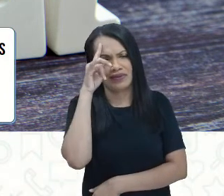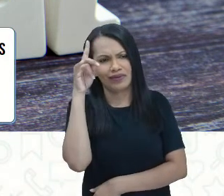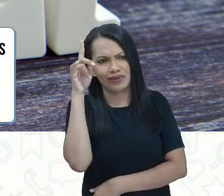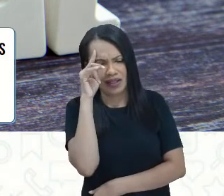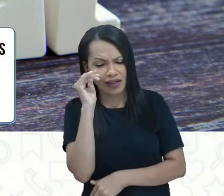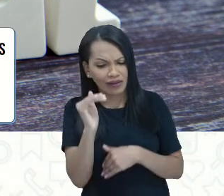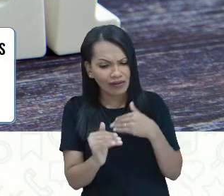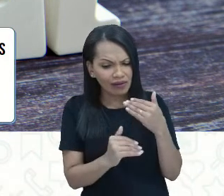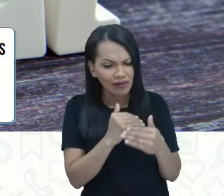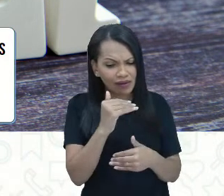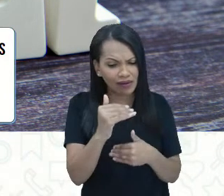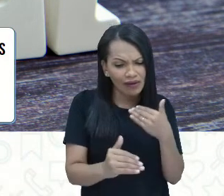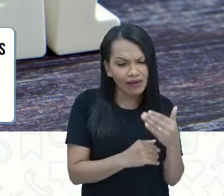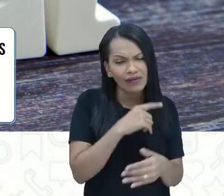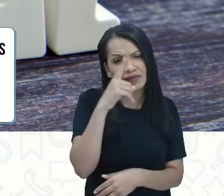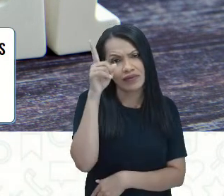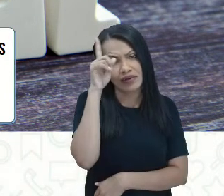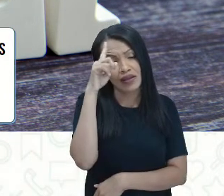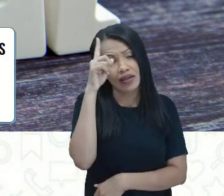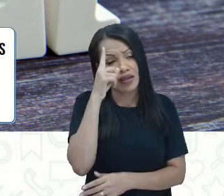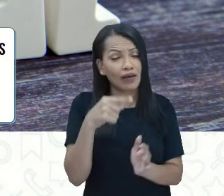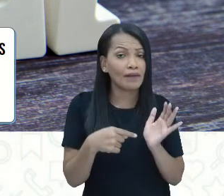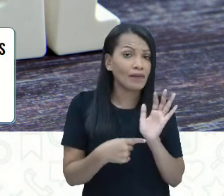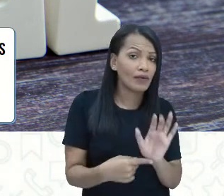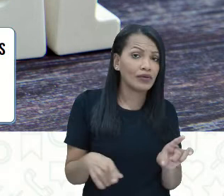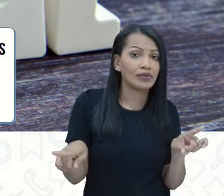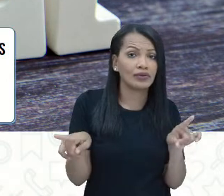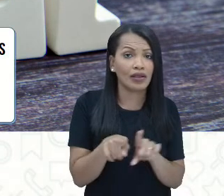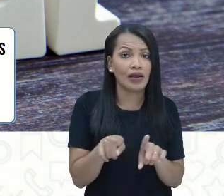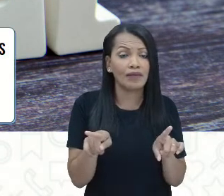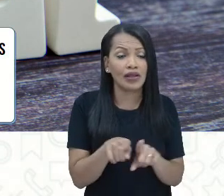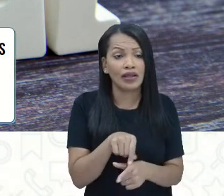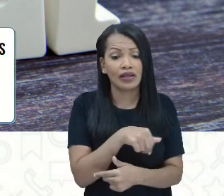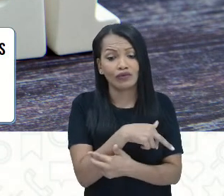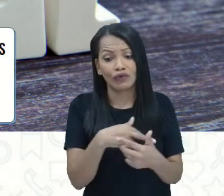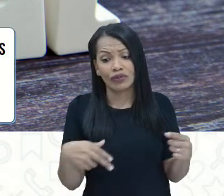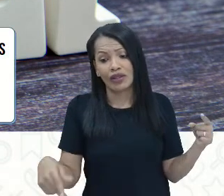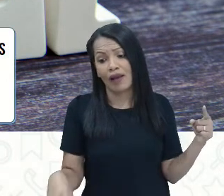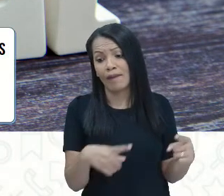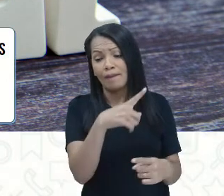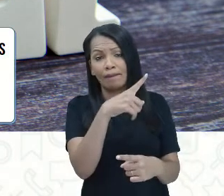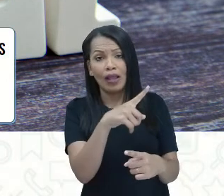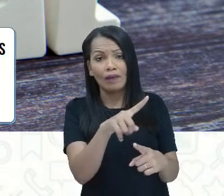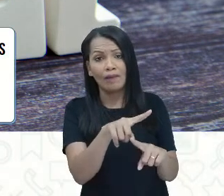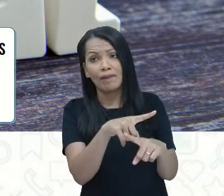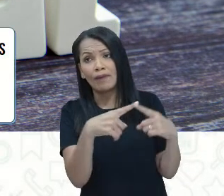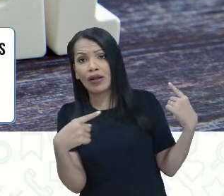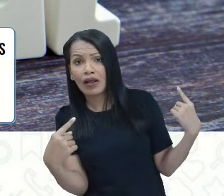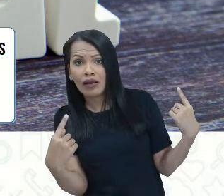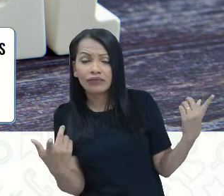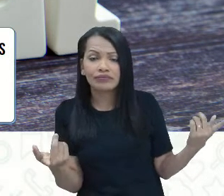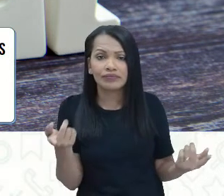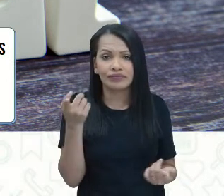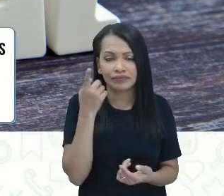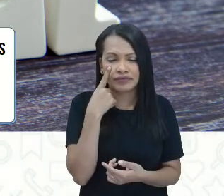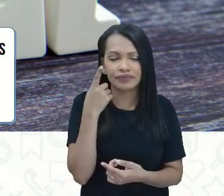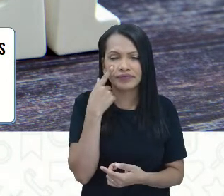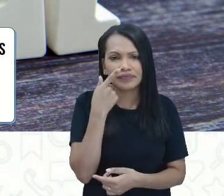no cotidiano, aquela que mostra também as contradições sociais, que está aí nessa perspectiva